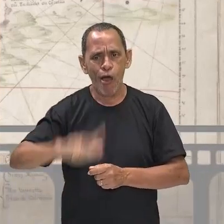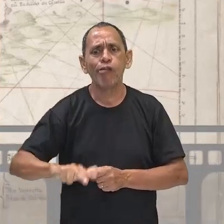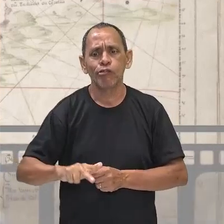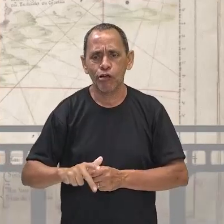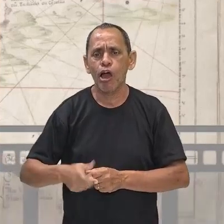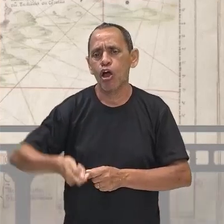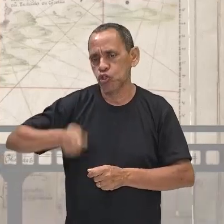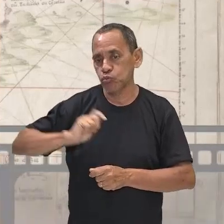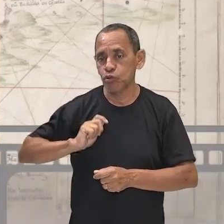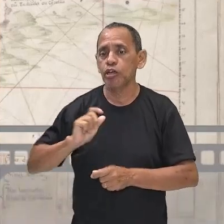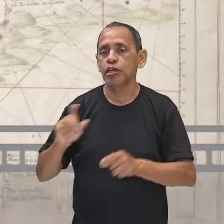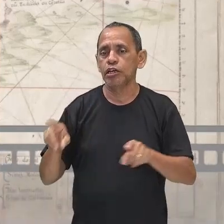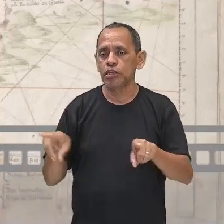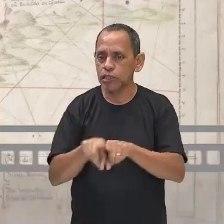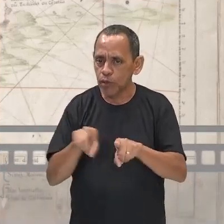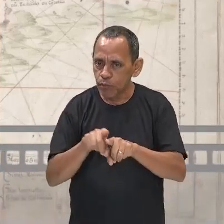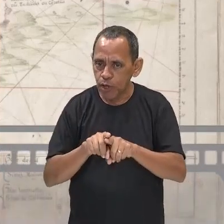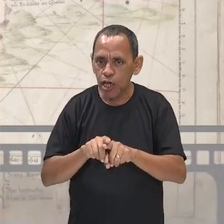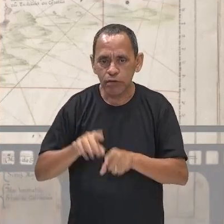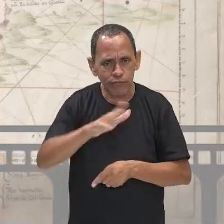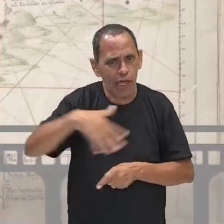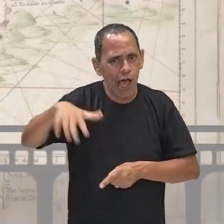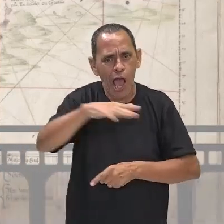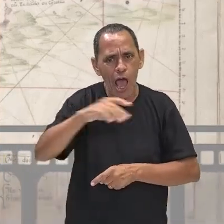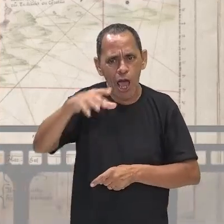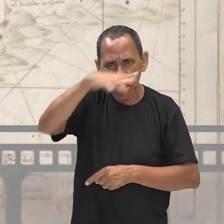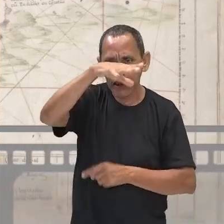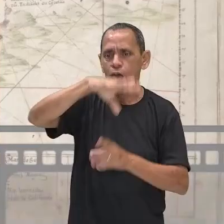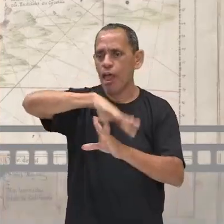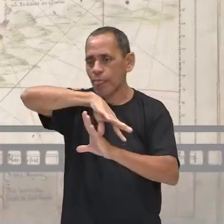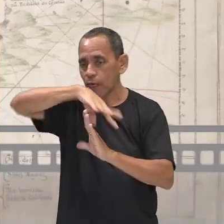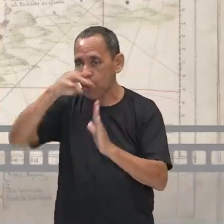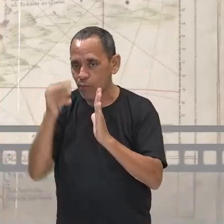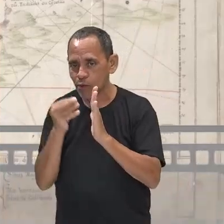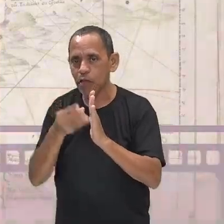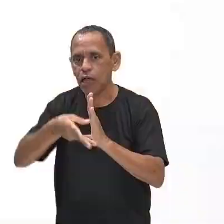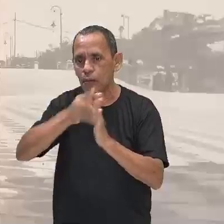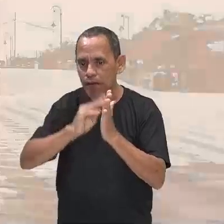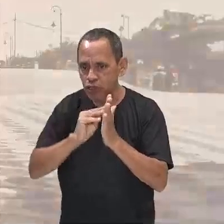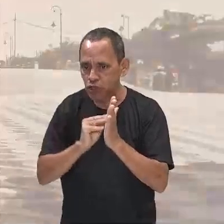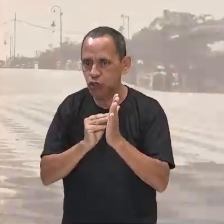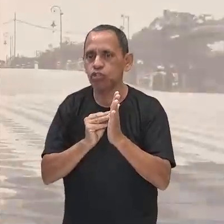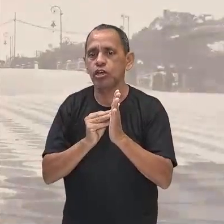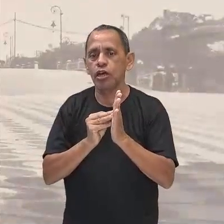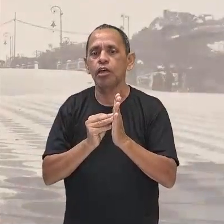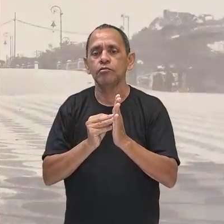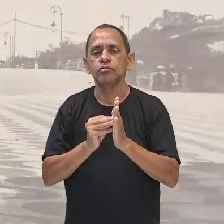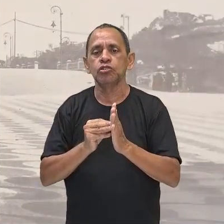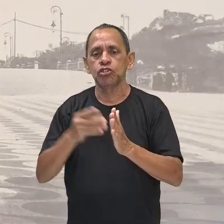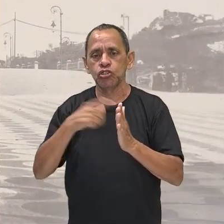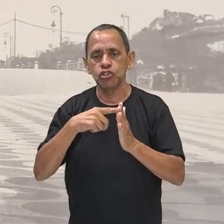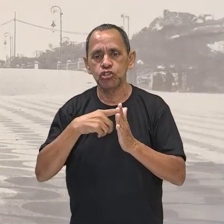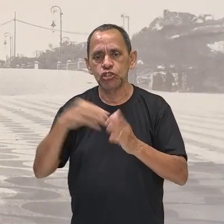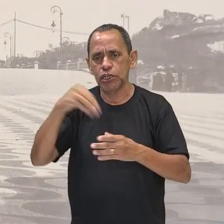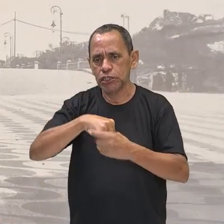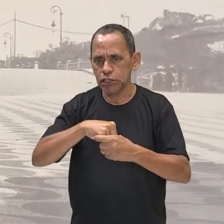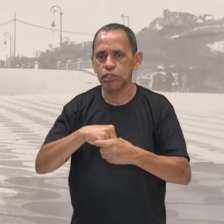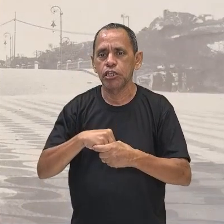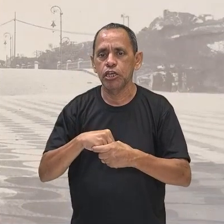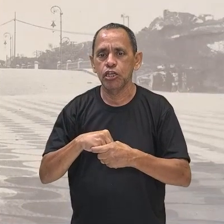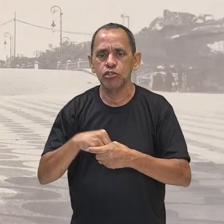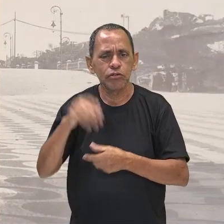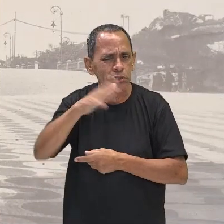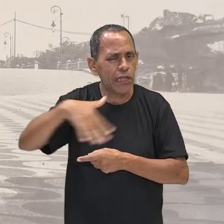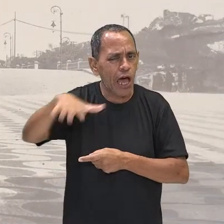Amazônia pertencia primeiramente aos domínios espanhóis. Como a gente sabe, né, gente, algumas